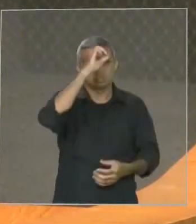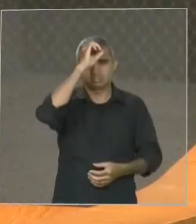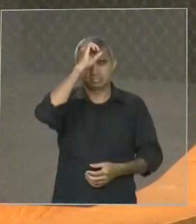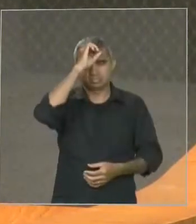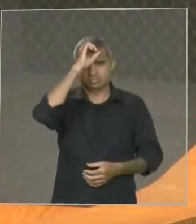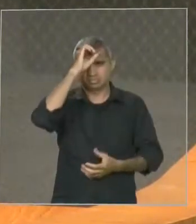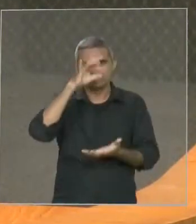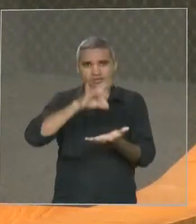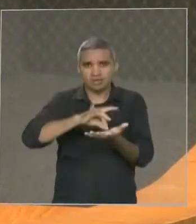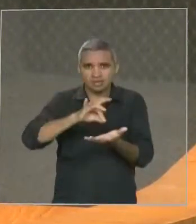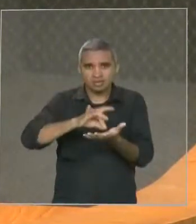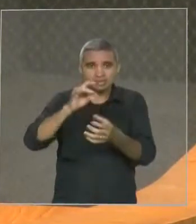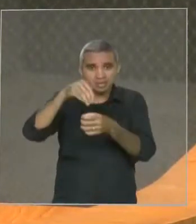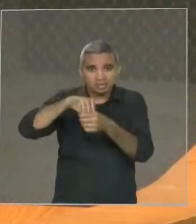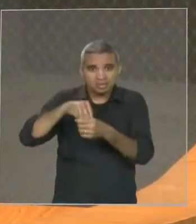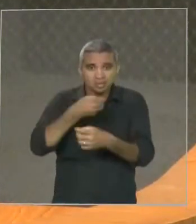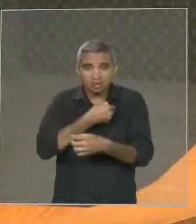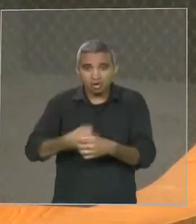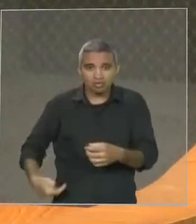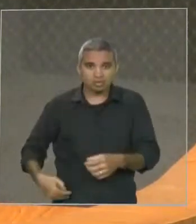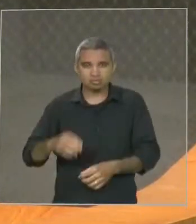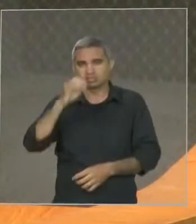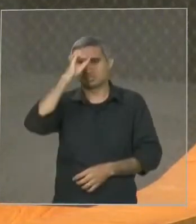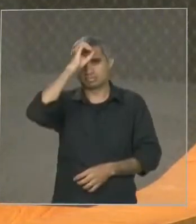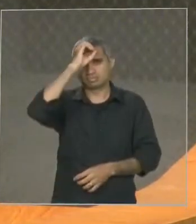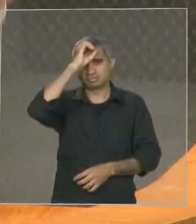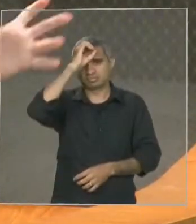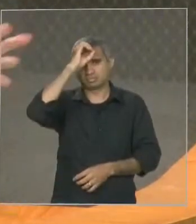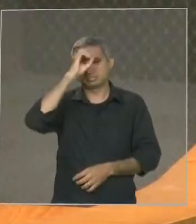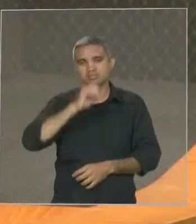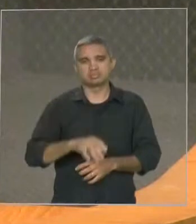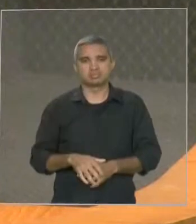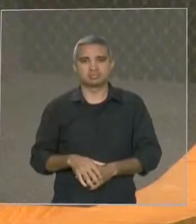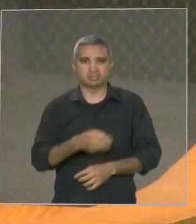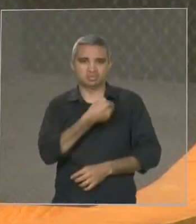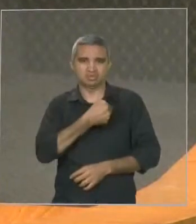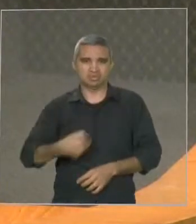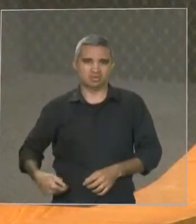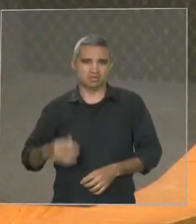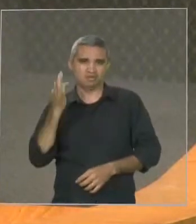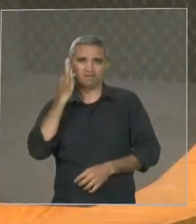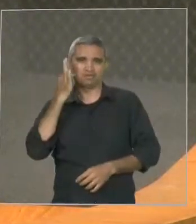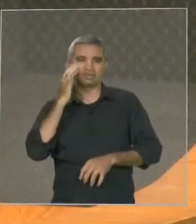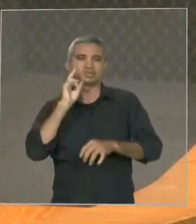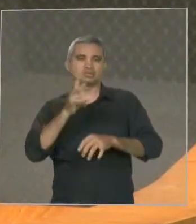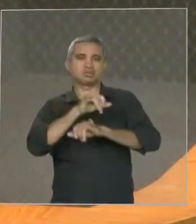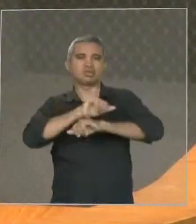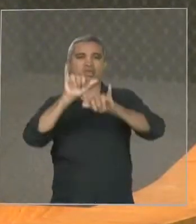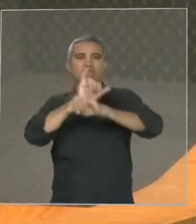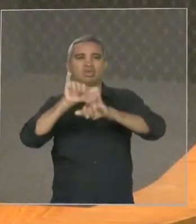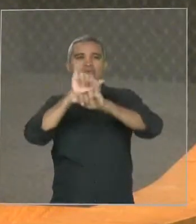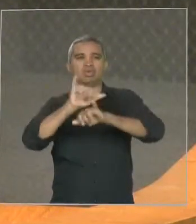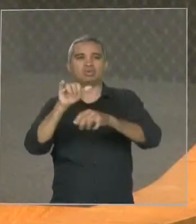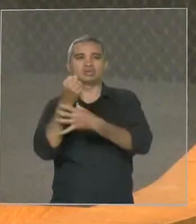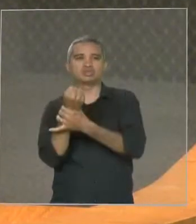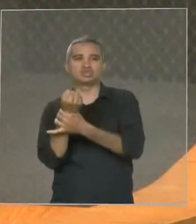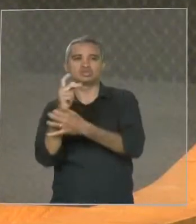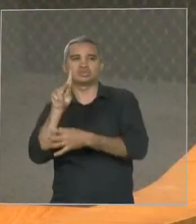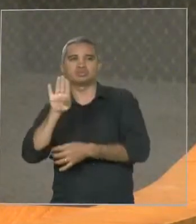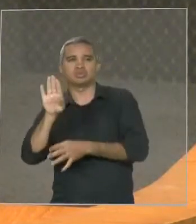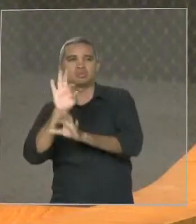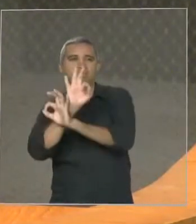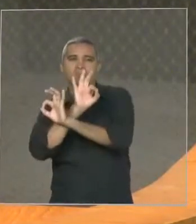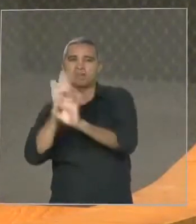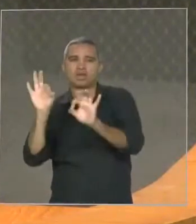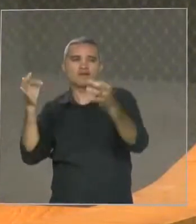realmente no seu governo. Ele fala tanto da segurança pública para ele está excelente, ele fala da saúde que está excelente, inclusive o deputado Bira